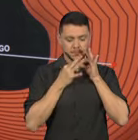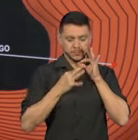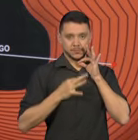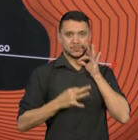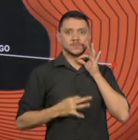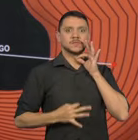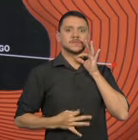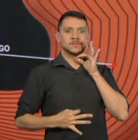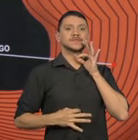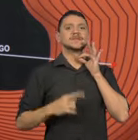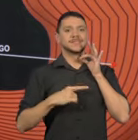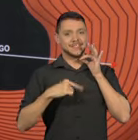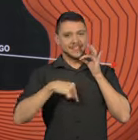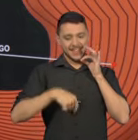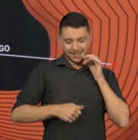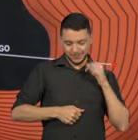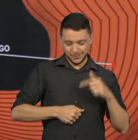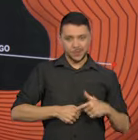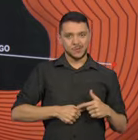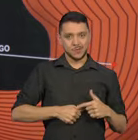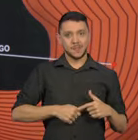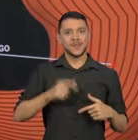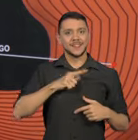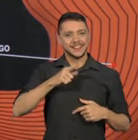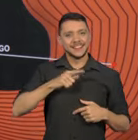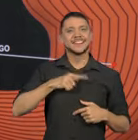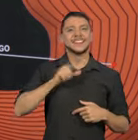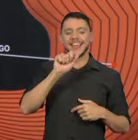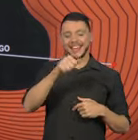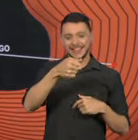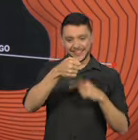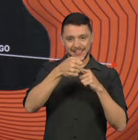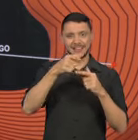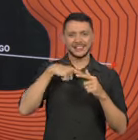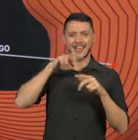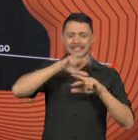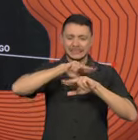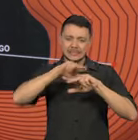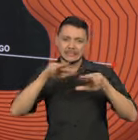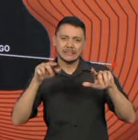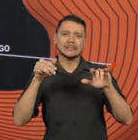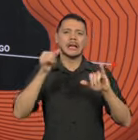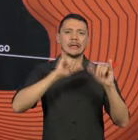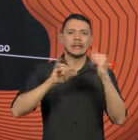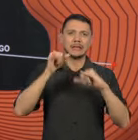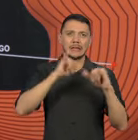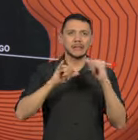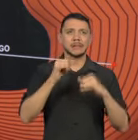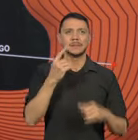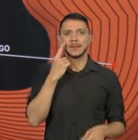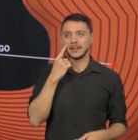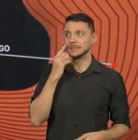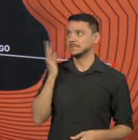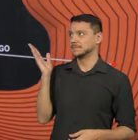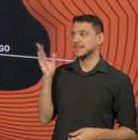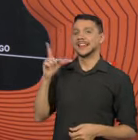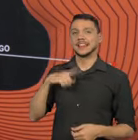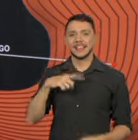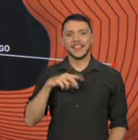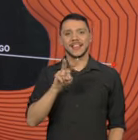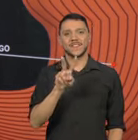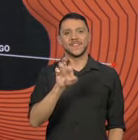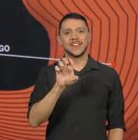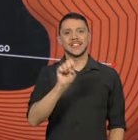aquele monte de suco gástrico, tá? Que são diversos órgãos, né? Como o fígado, ó. Vesícula biliar, que a professora